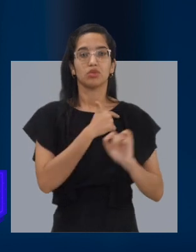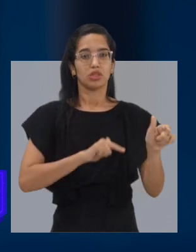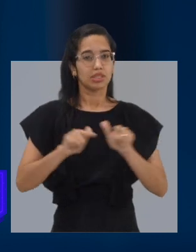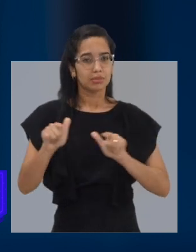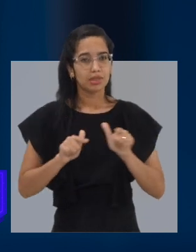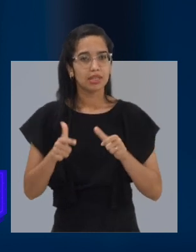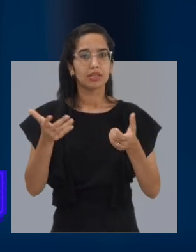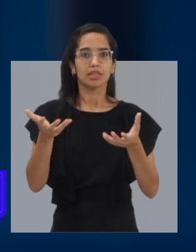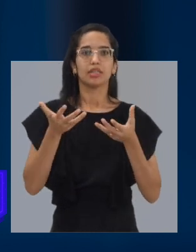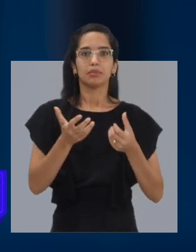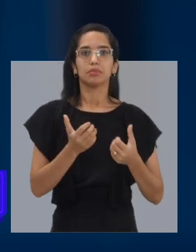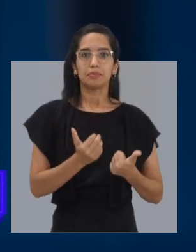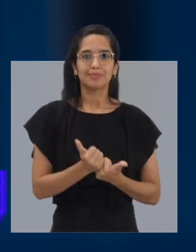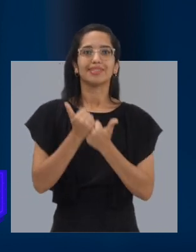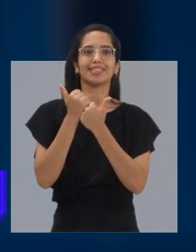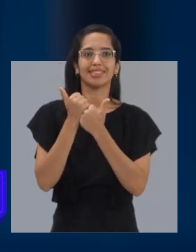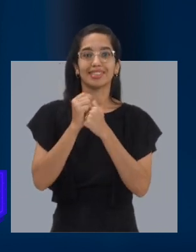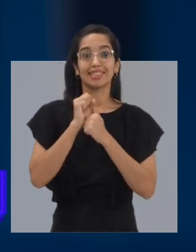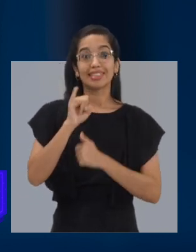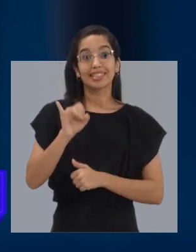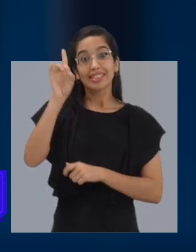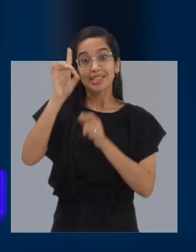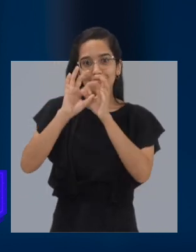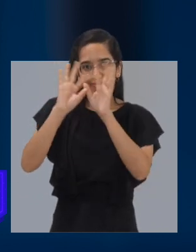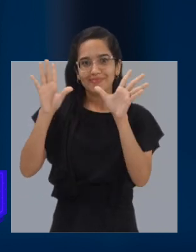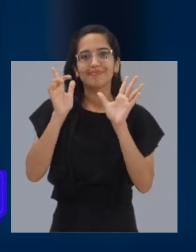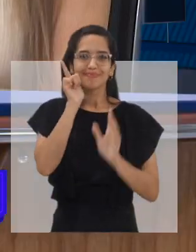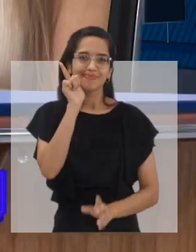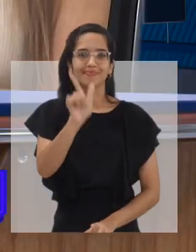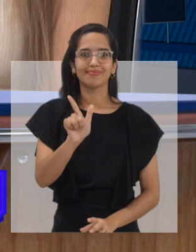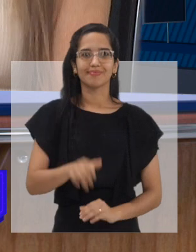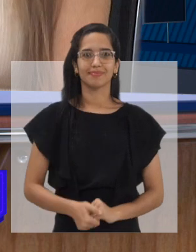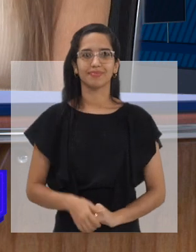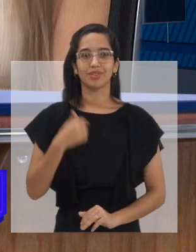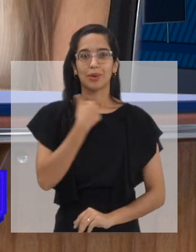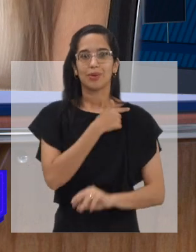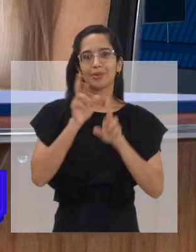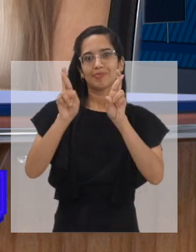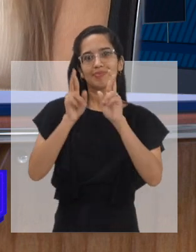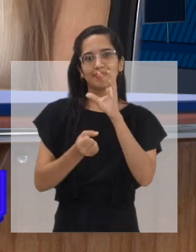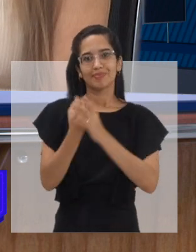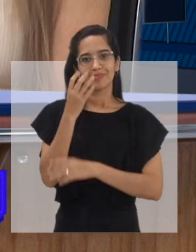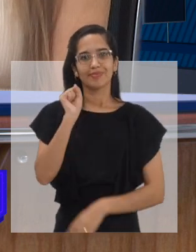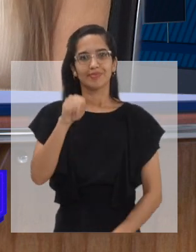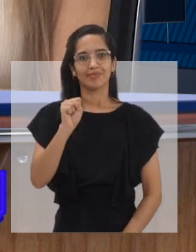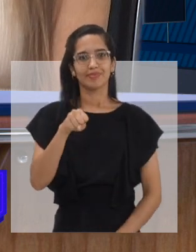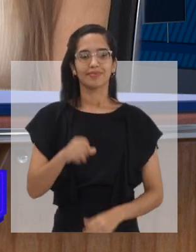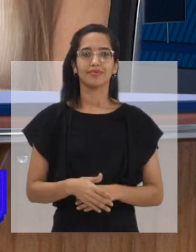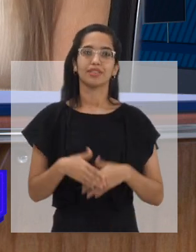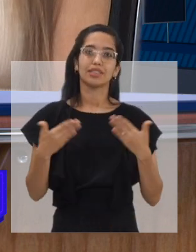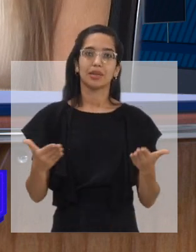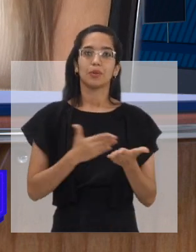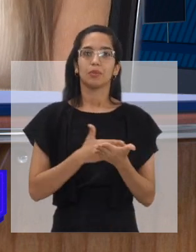buscando parcerias e, se Deus quiser, vai dar tudo certo. A gente espera que dê tudo certo mesmo. Então começa as